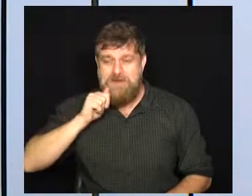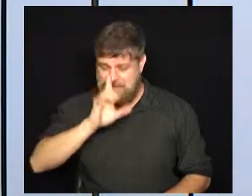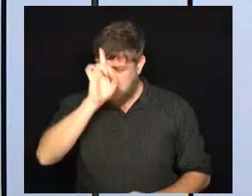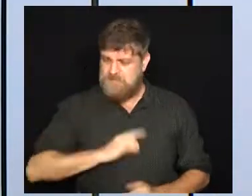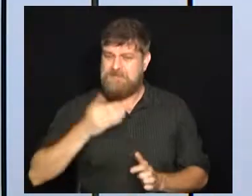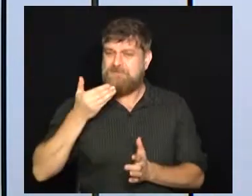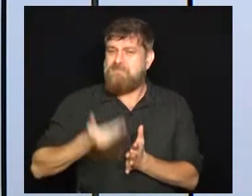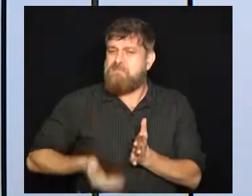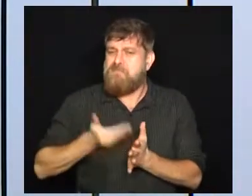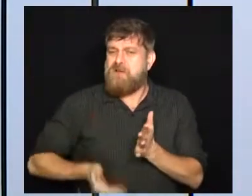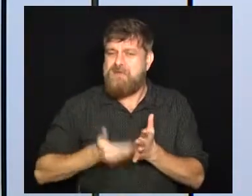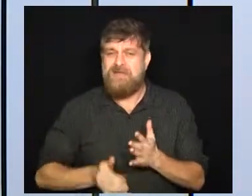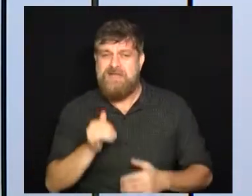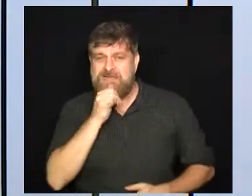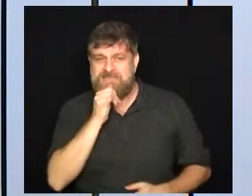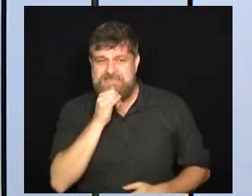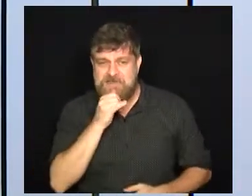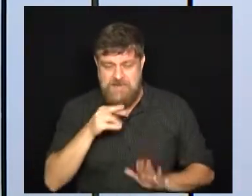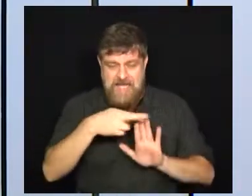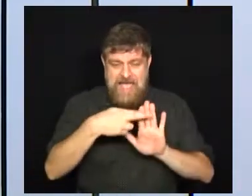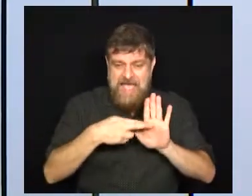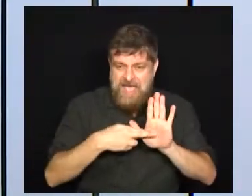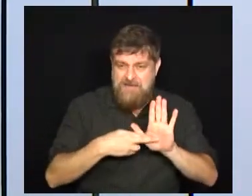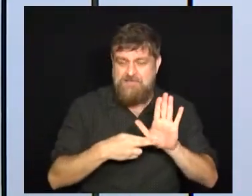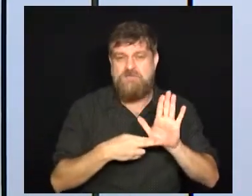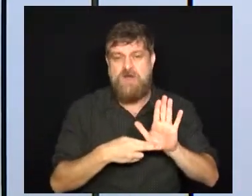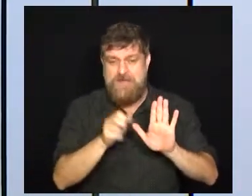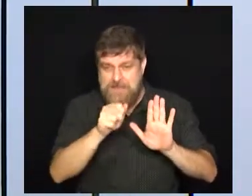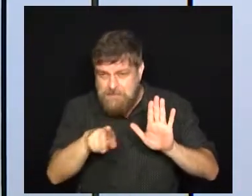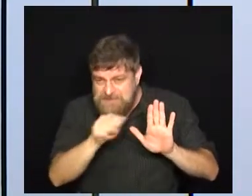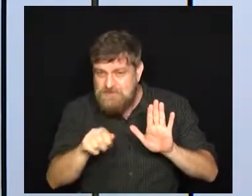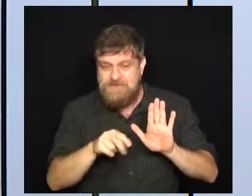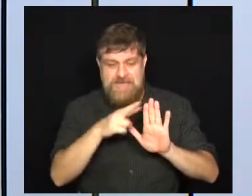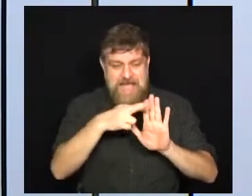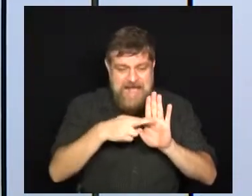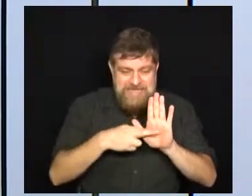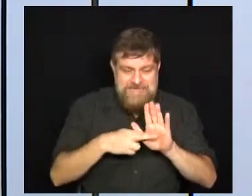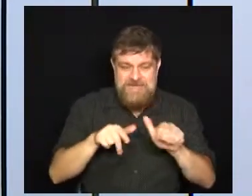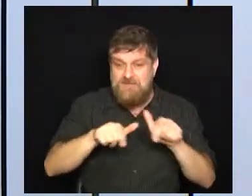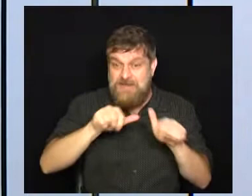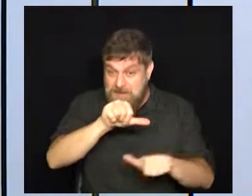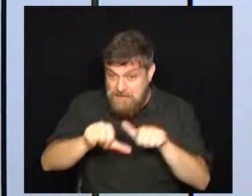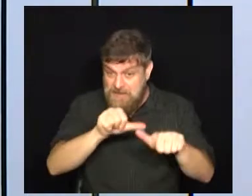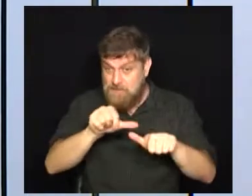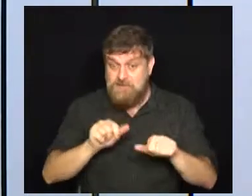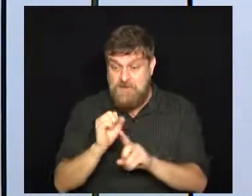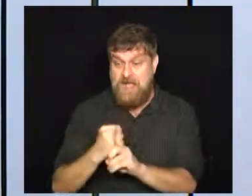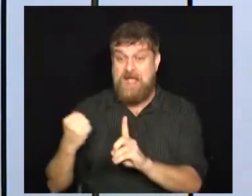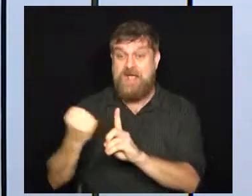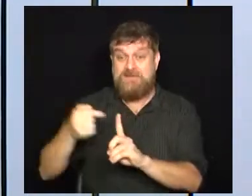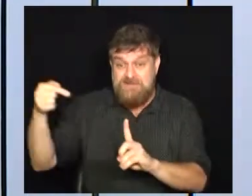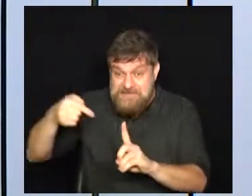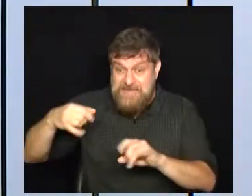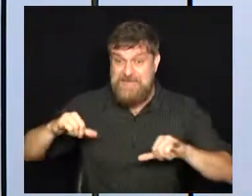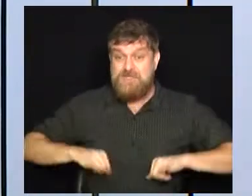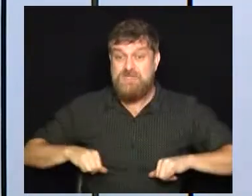como, por exemplo, a reforma trabalhista, a reforma da Previdência, que atinge toda a sociedade, mas